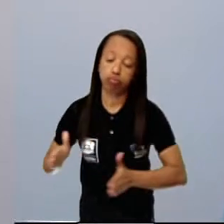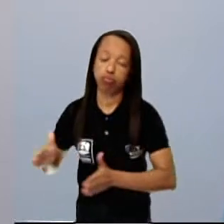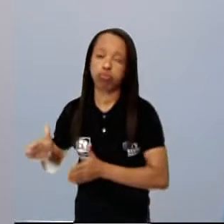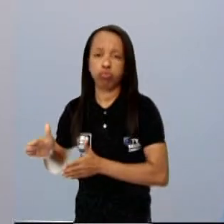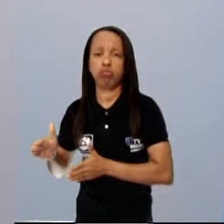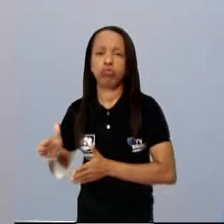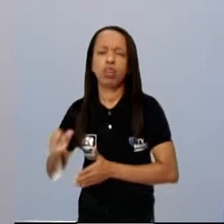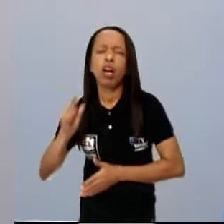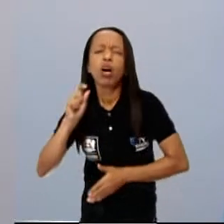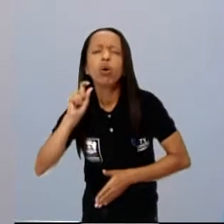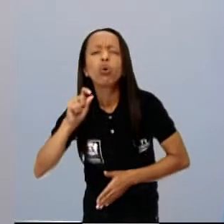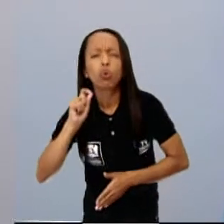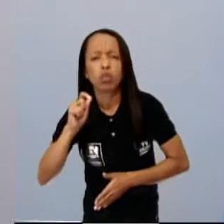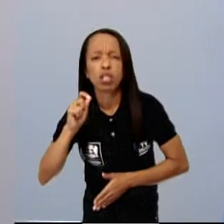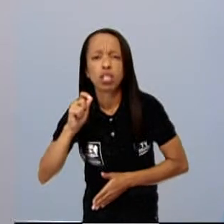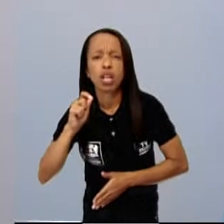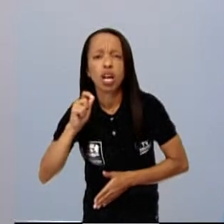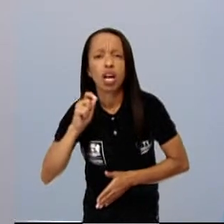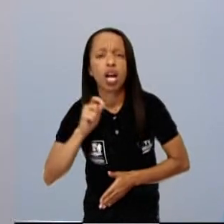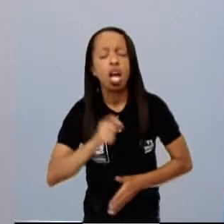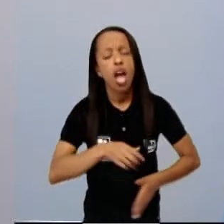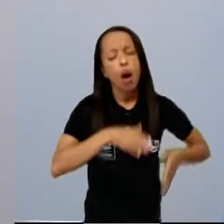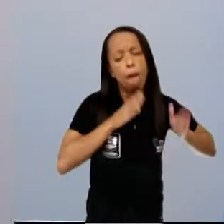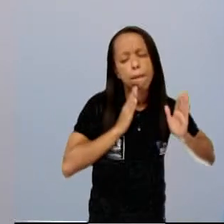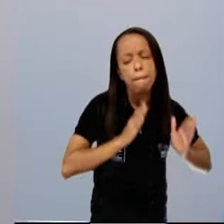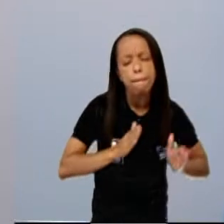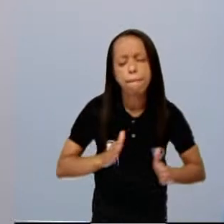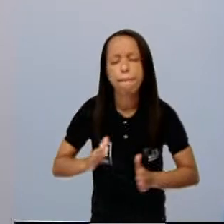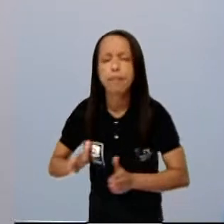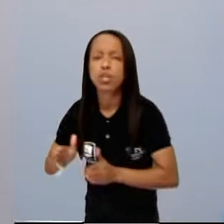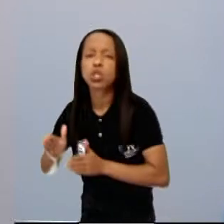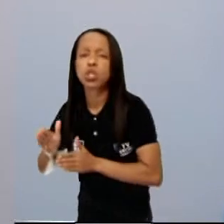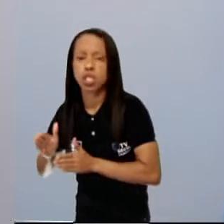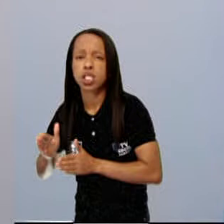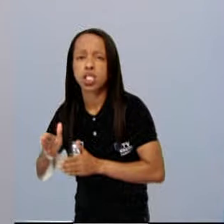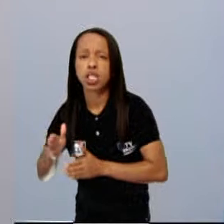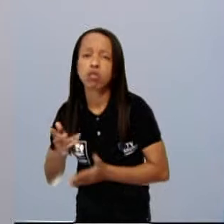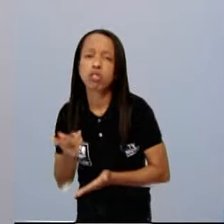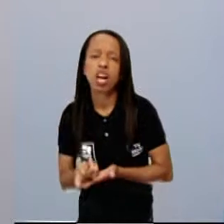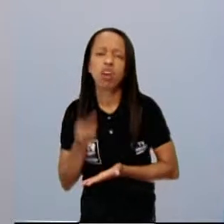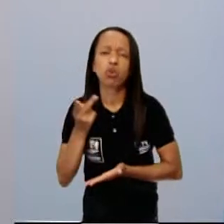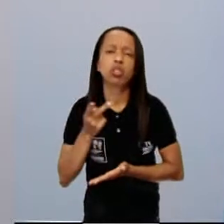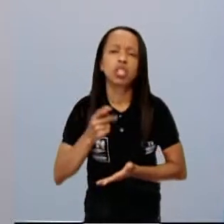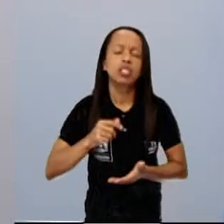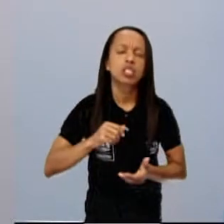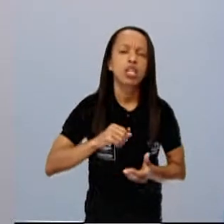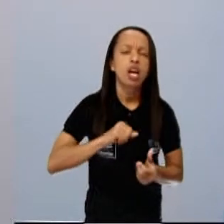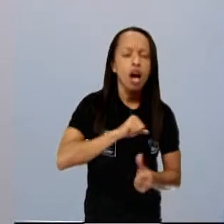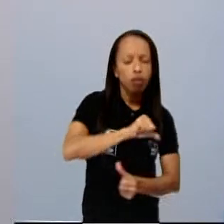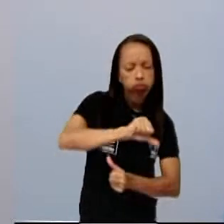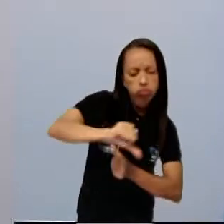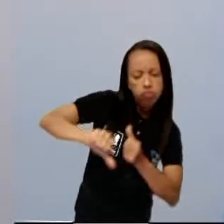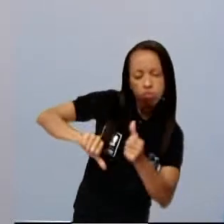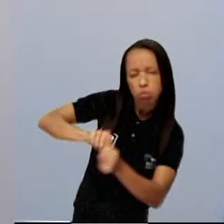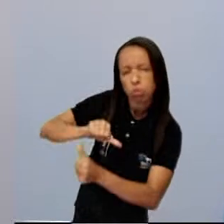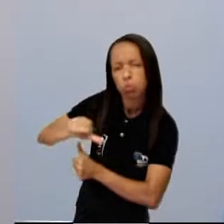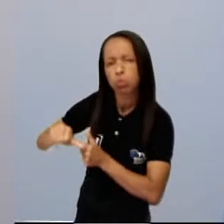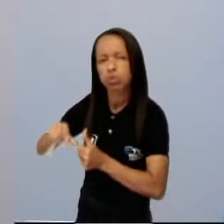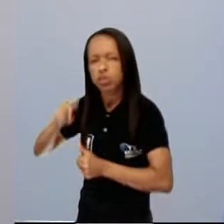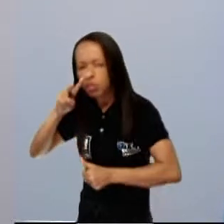hajam mudanças, que ocorram mudanças muito fortes dentro de uma sociedade. Vai mudar a